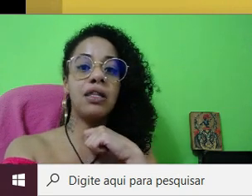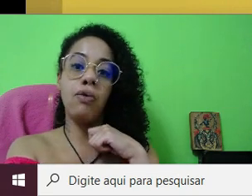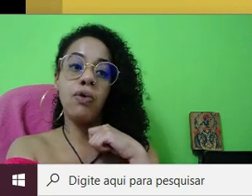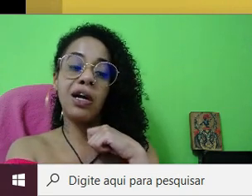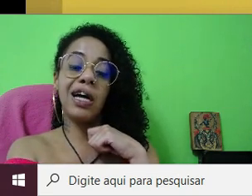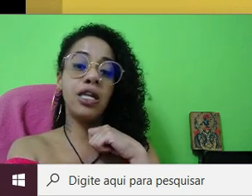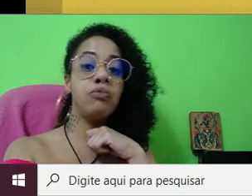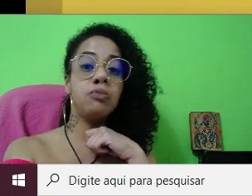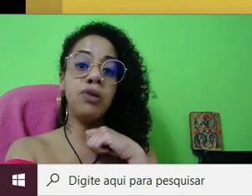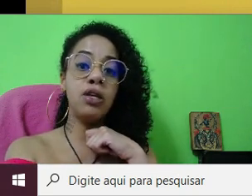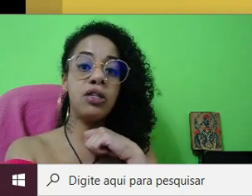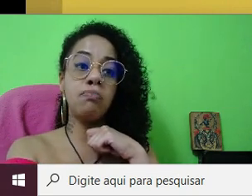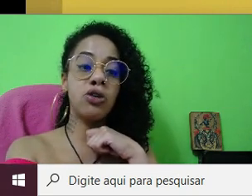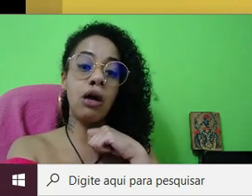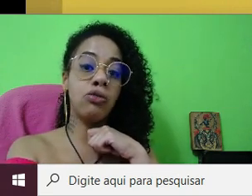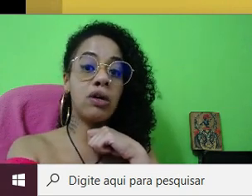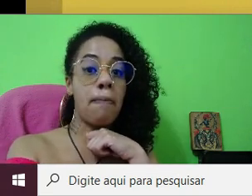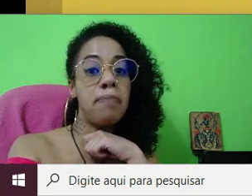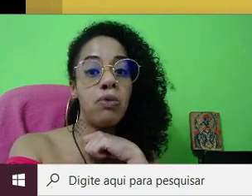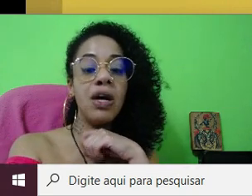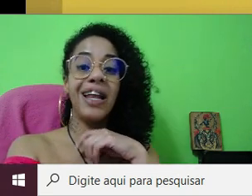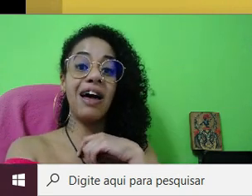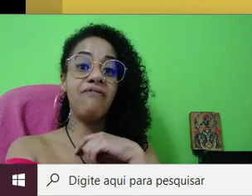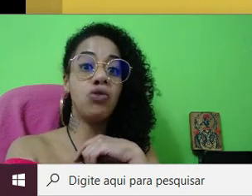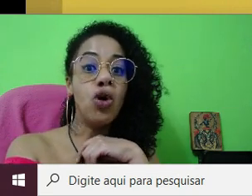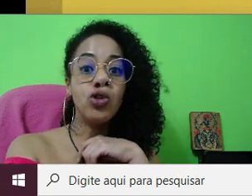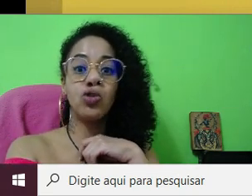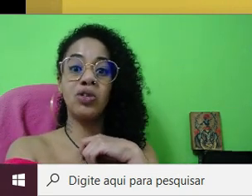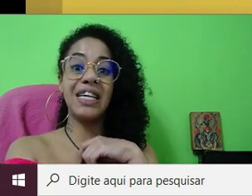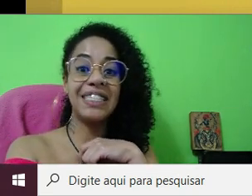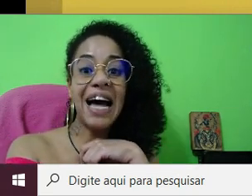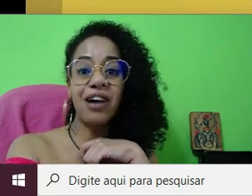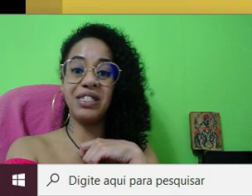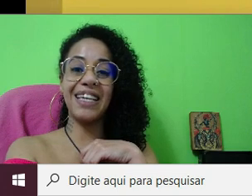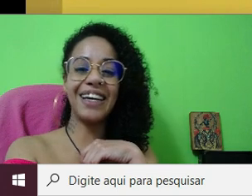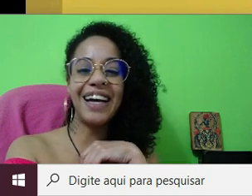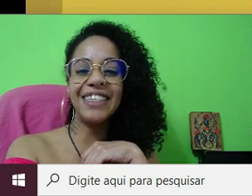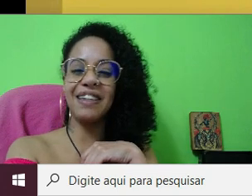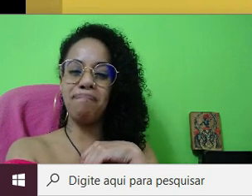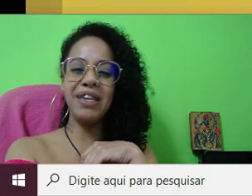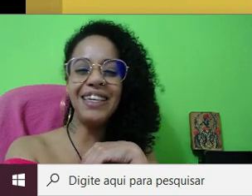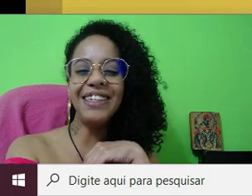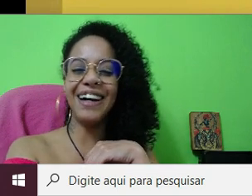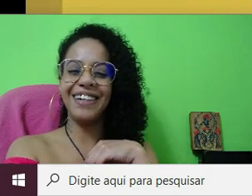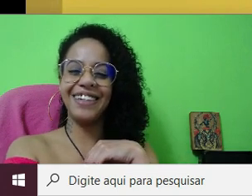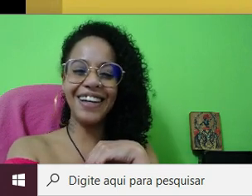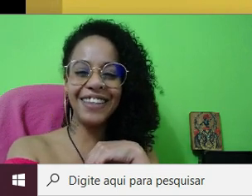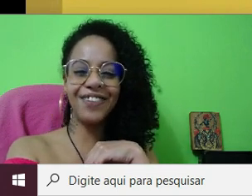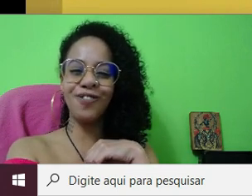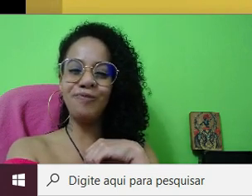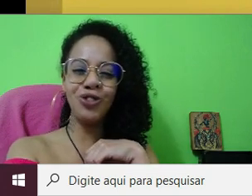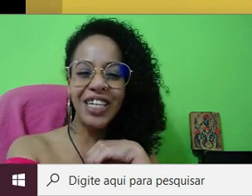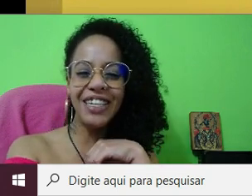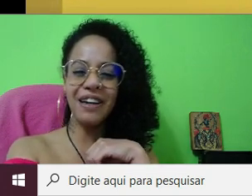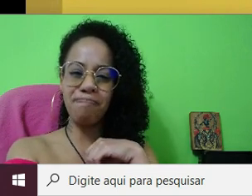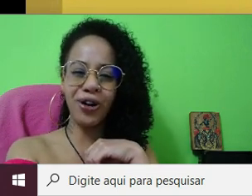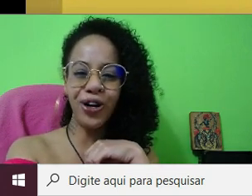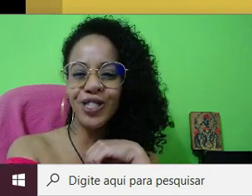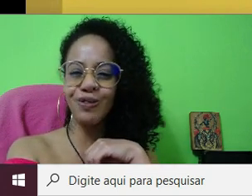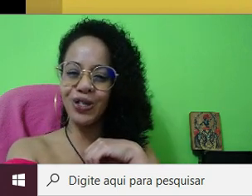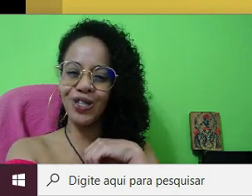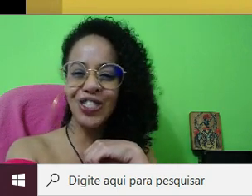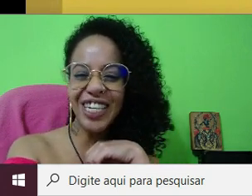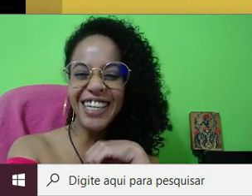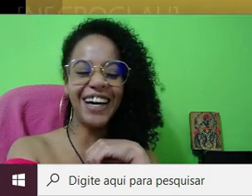muita calma ladrão Cadê o espírito Imortal do capão lave o rosto nas águas sagradas da pia Nada como um dia